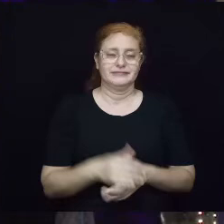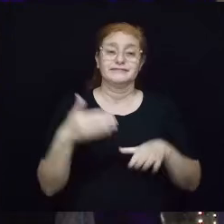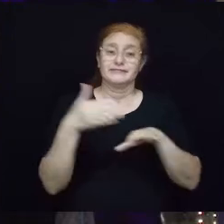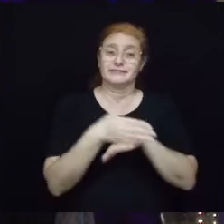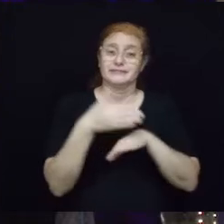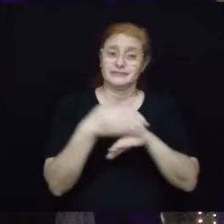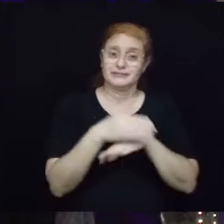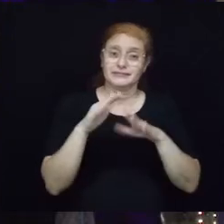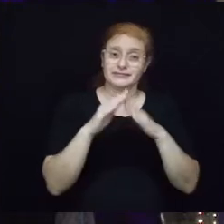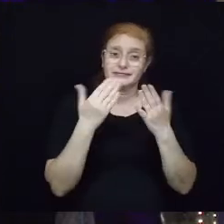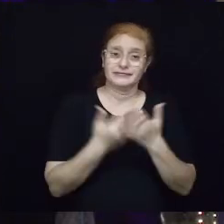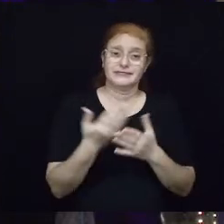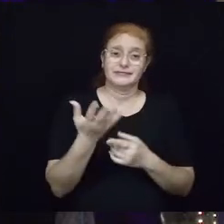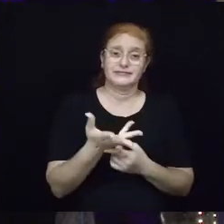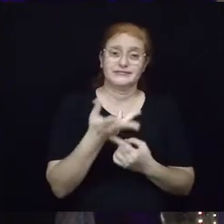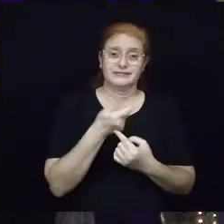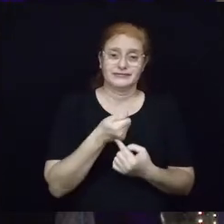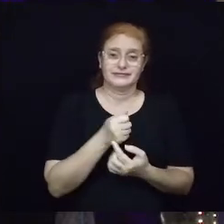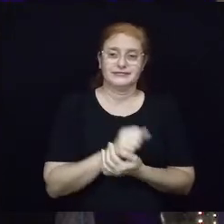frequentar a escola de artes, né?